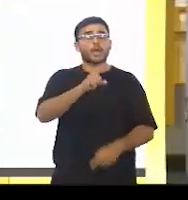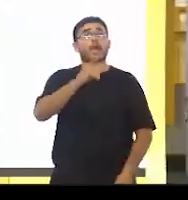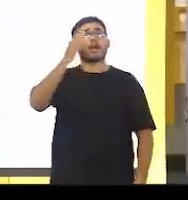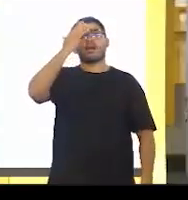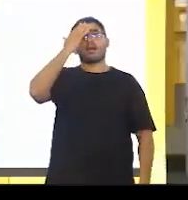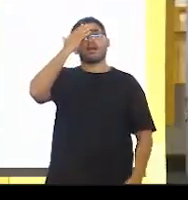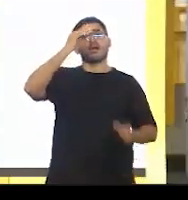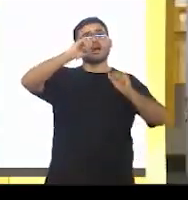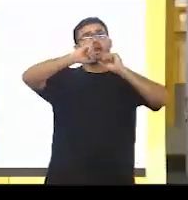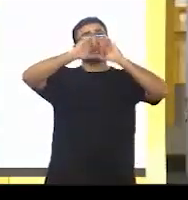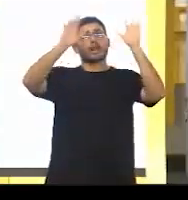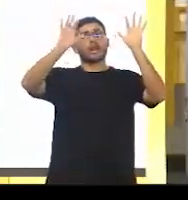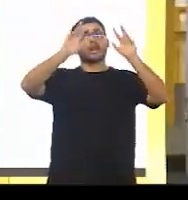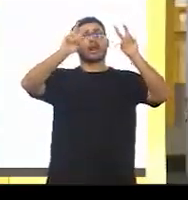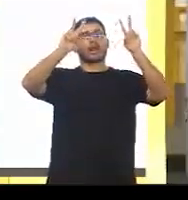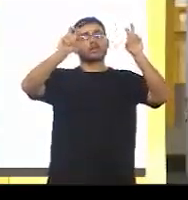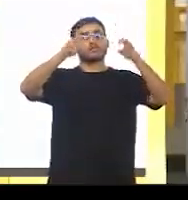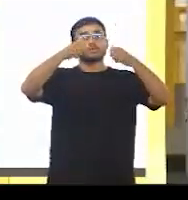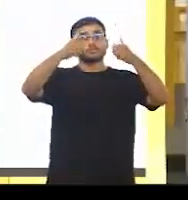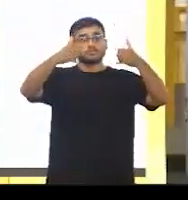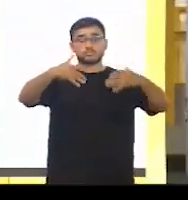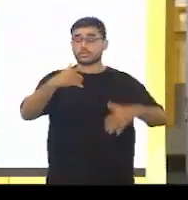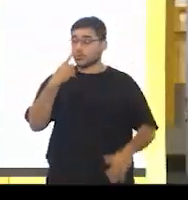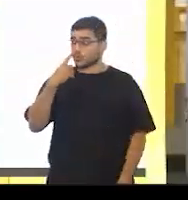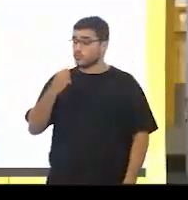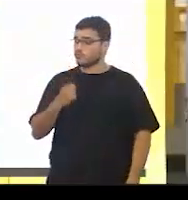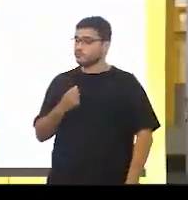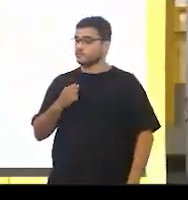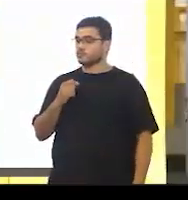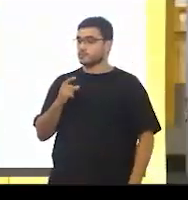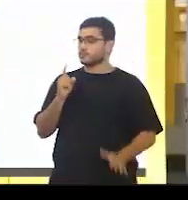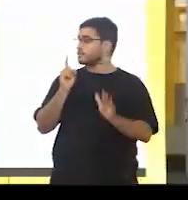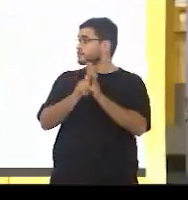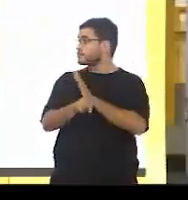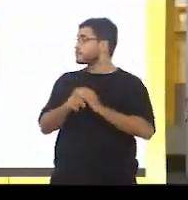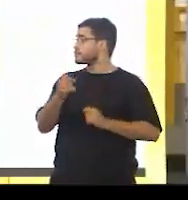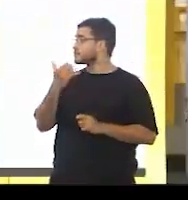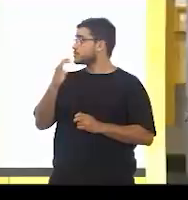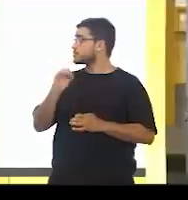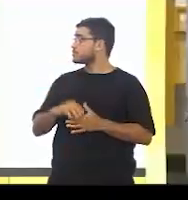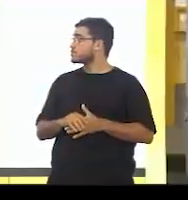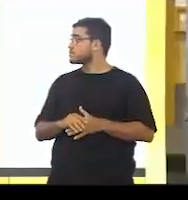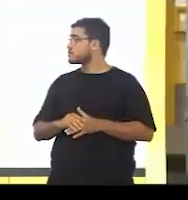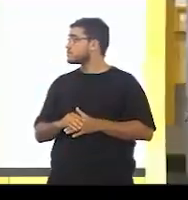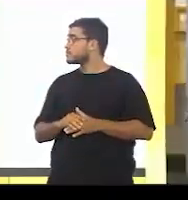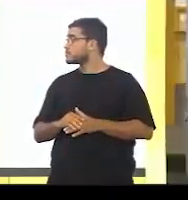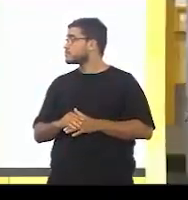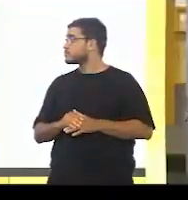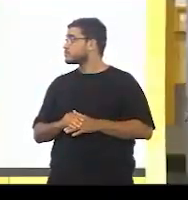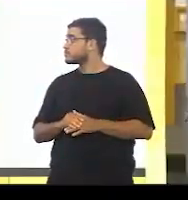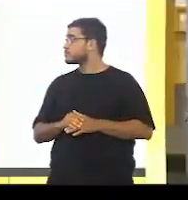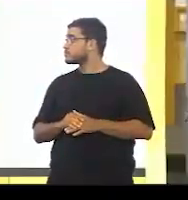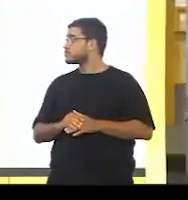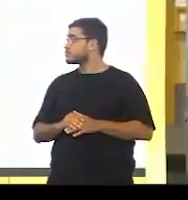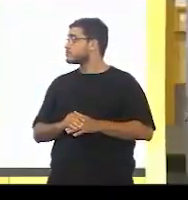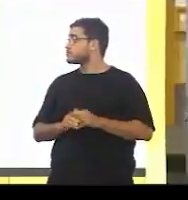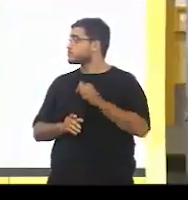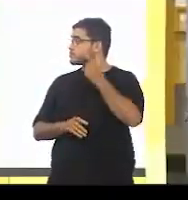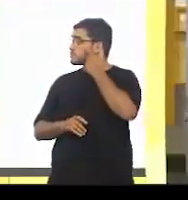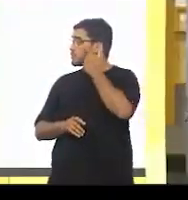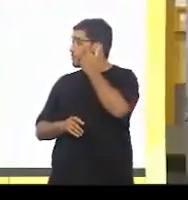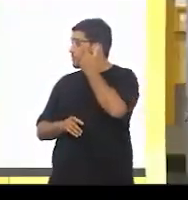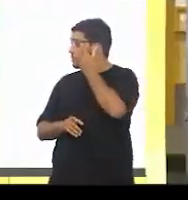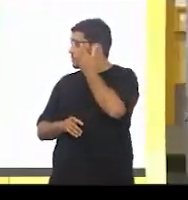Você leu a habilidade e você vê. Olha essa 10, galera. Nós agora vamos fazer um sorteiozinho que eu prometi, né?